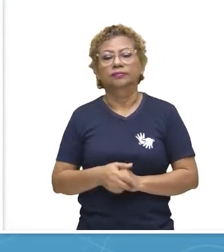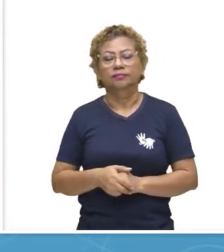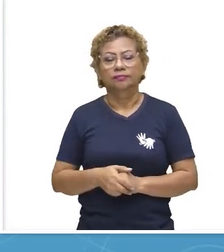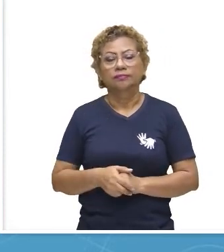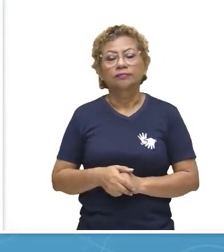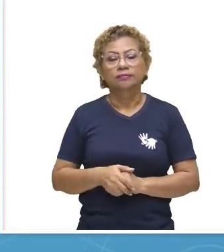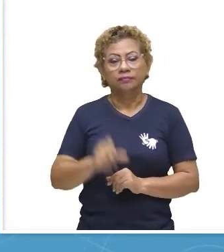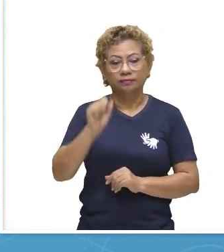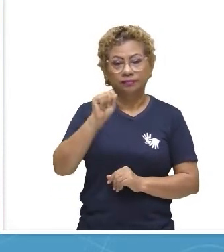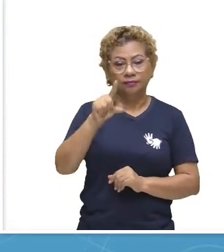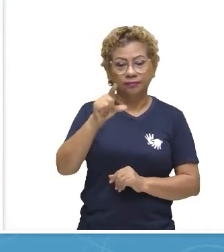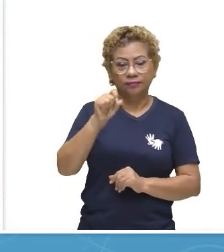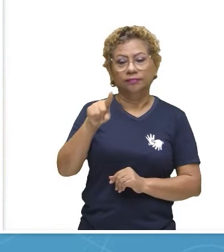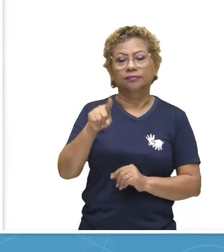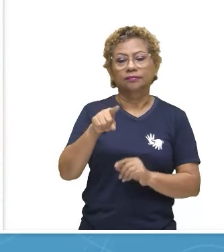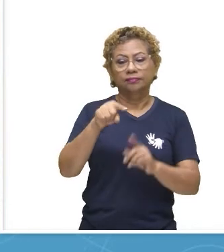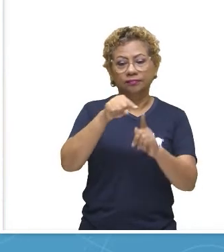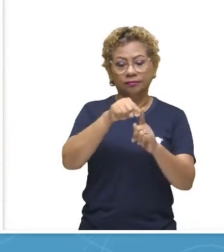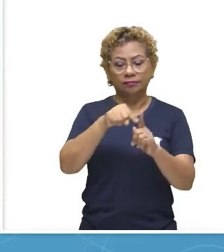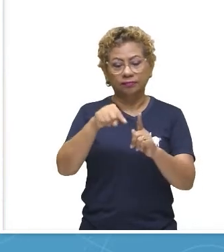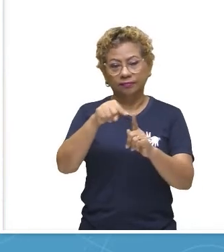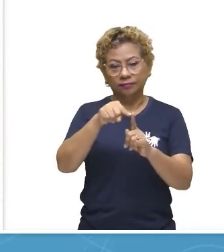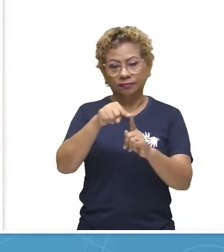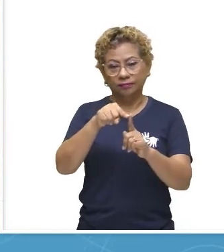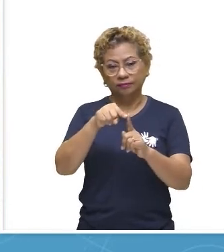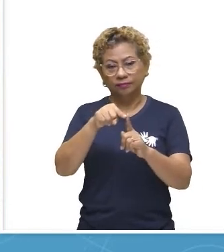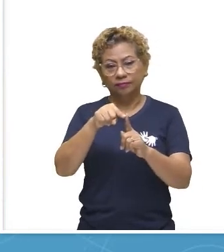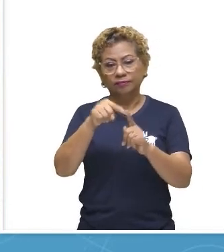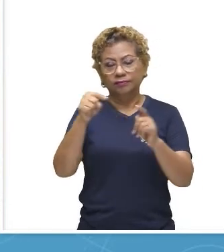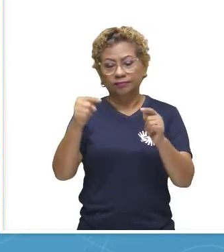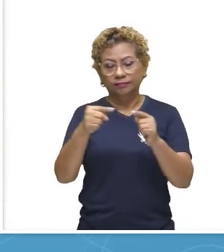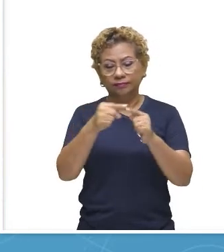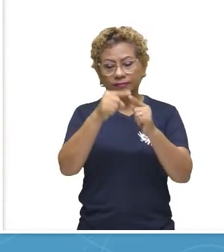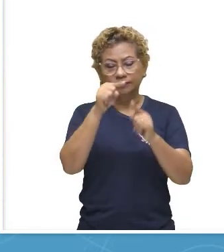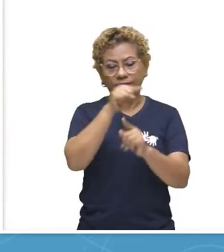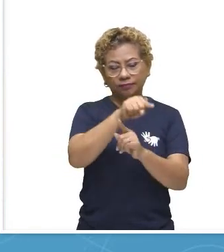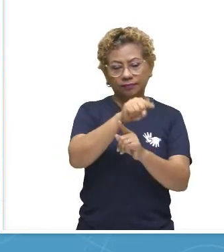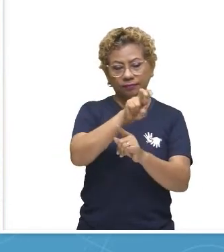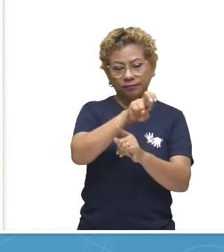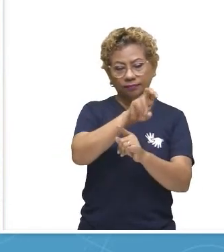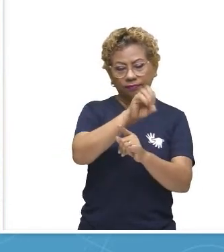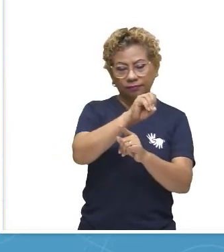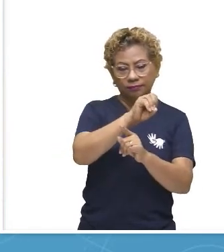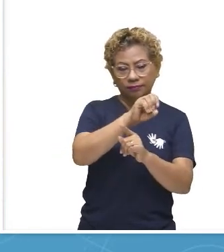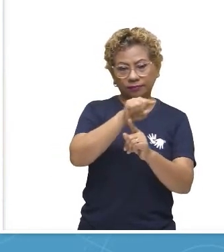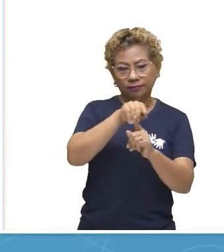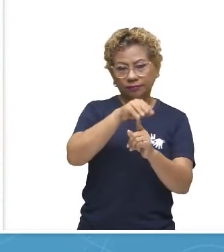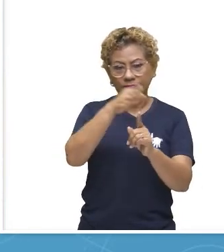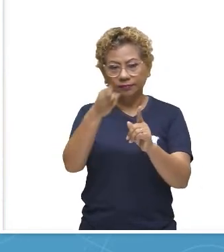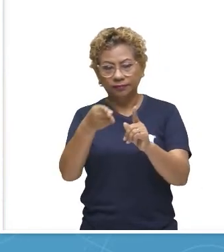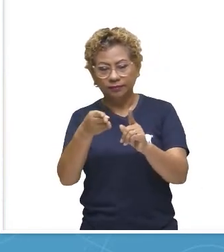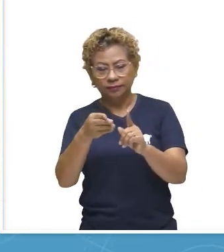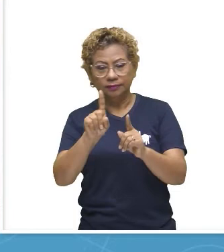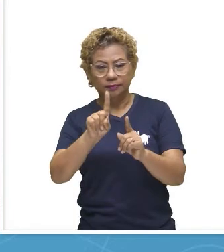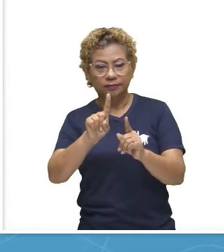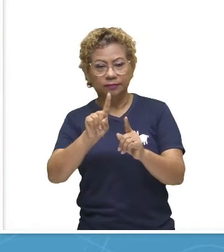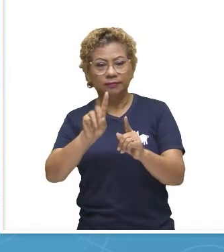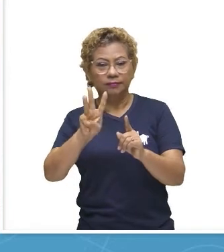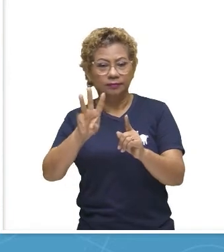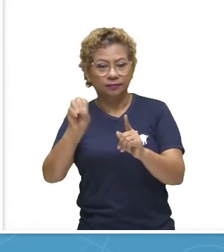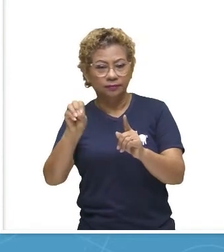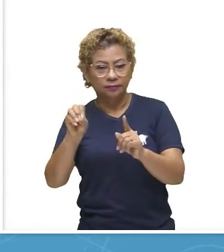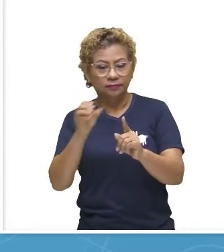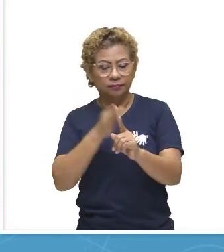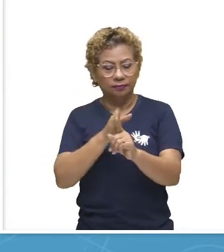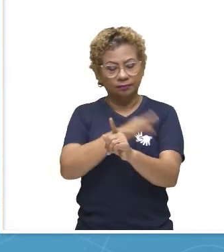os 4 ângulos de dentro, ok? Colaterais internos que ficam do mesmo